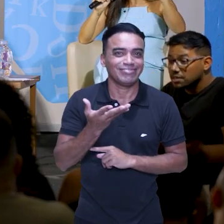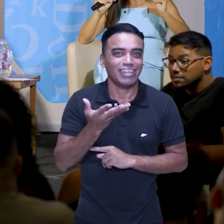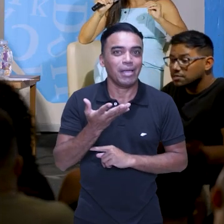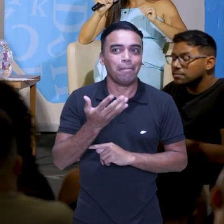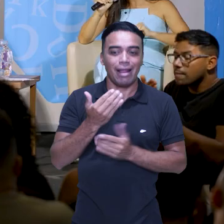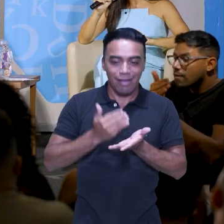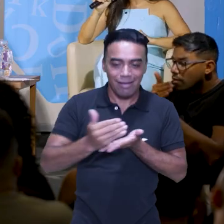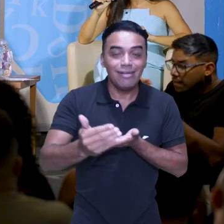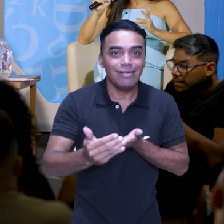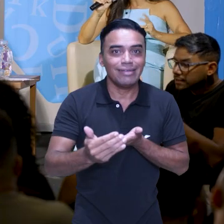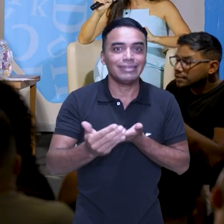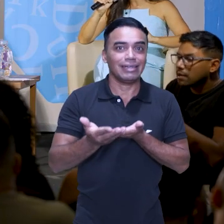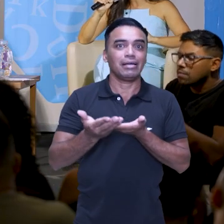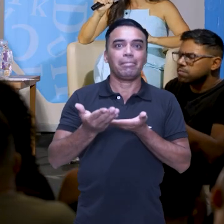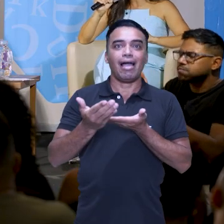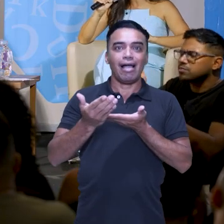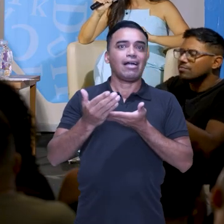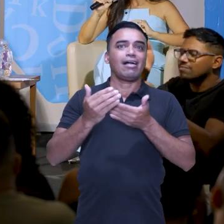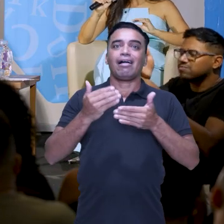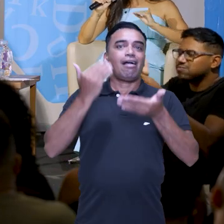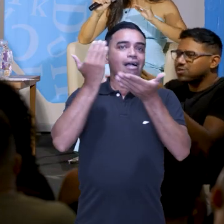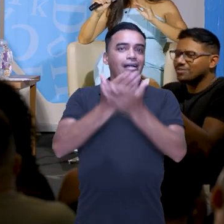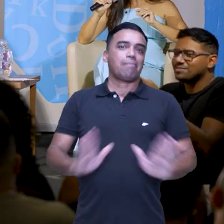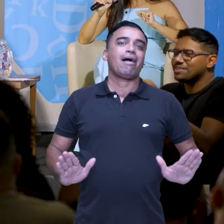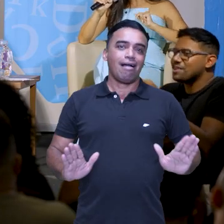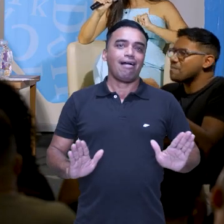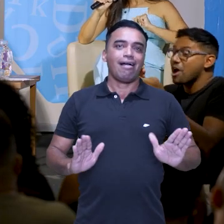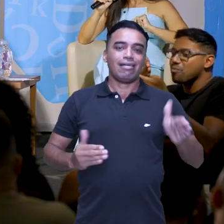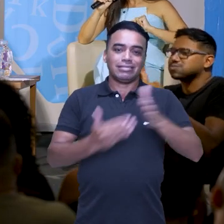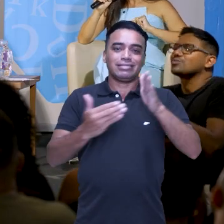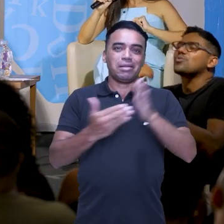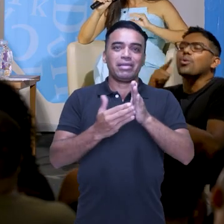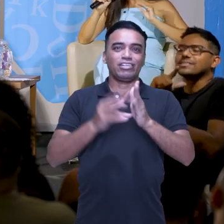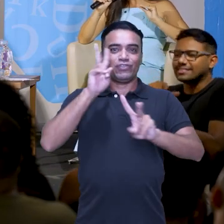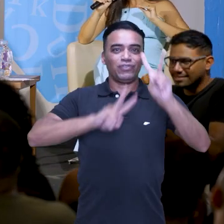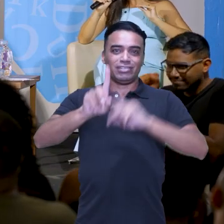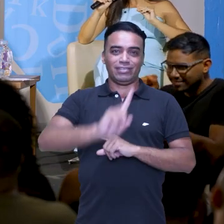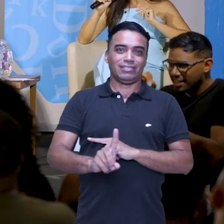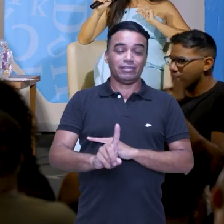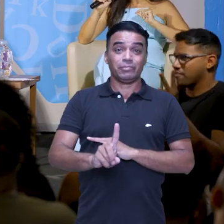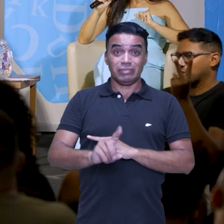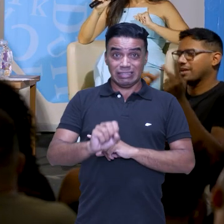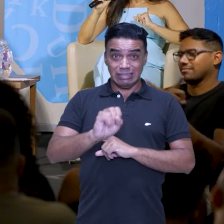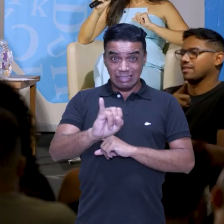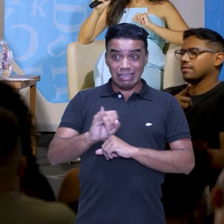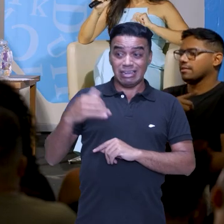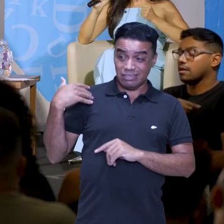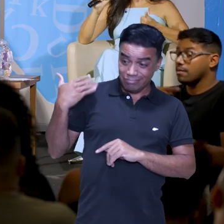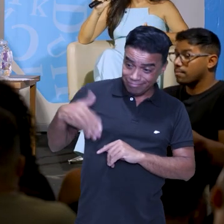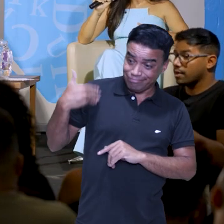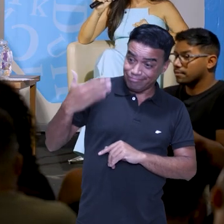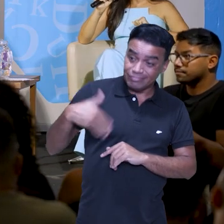para o início de derrubada desses muros. Se esses muros eles se sustentam